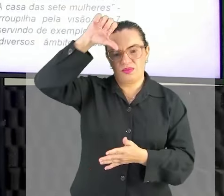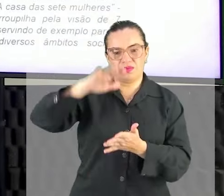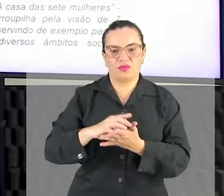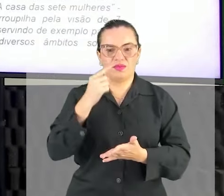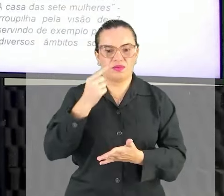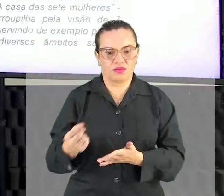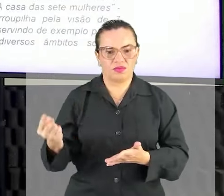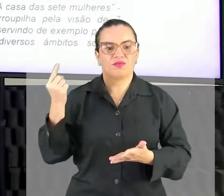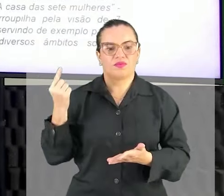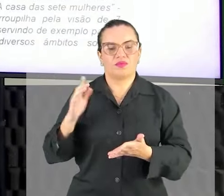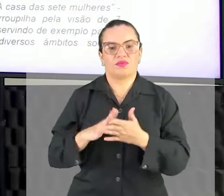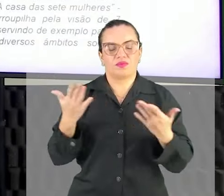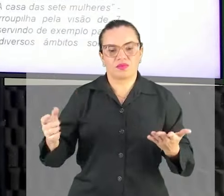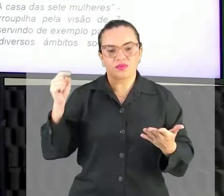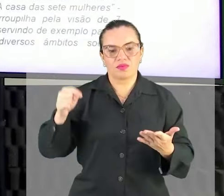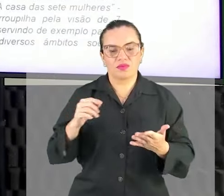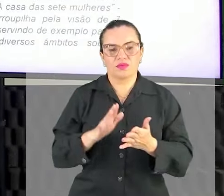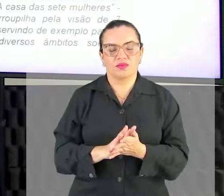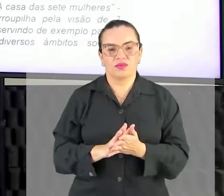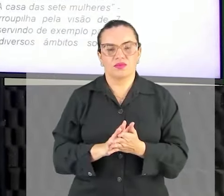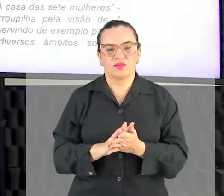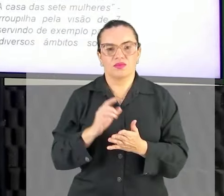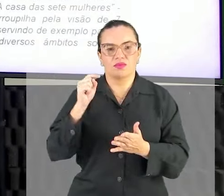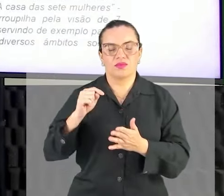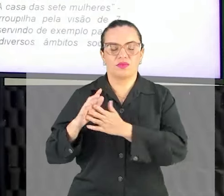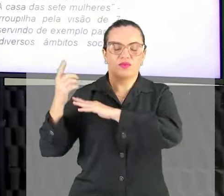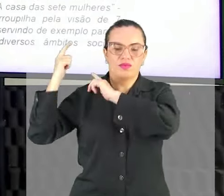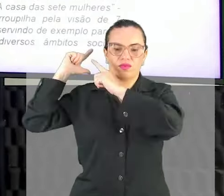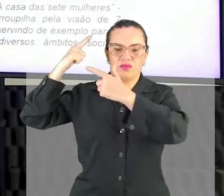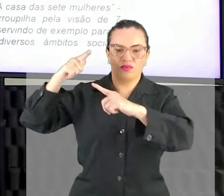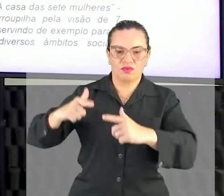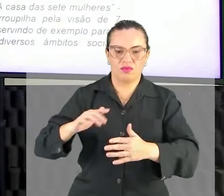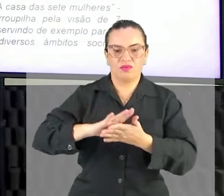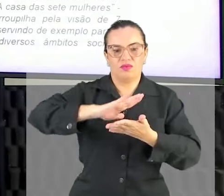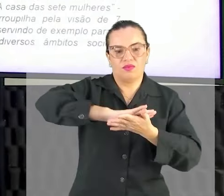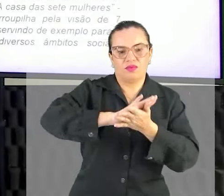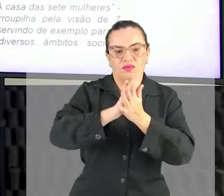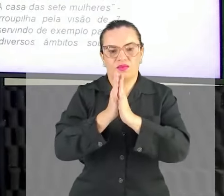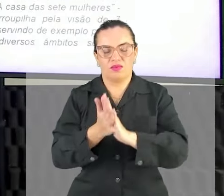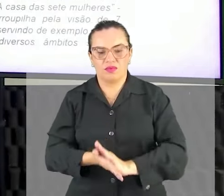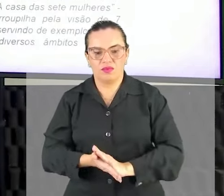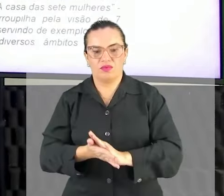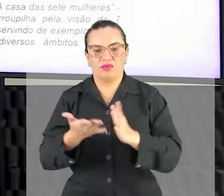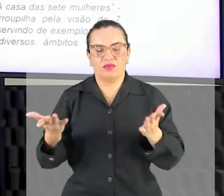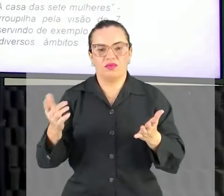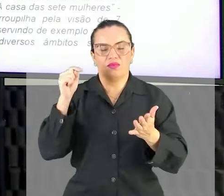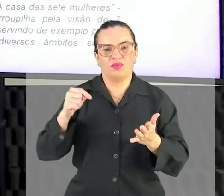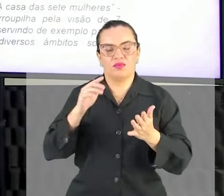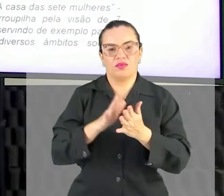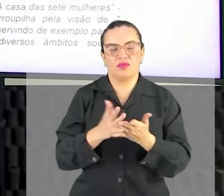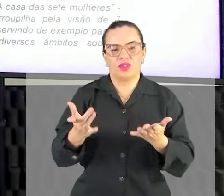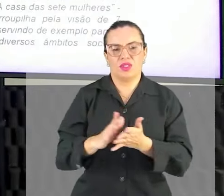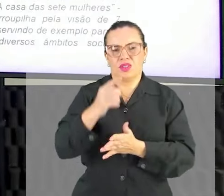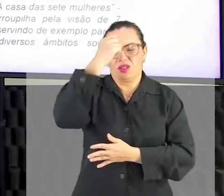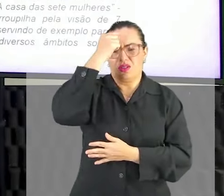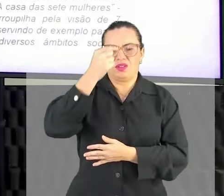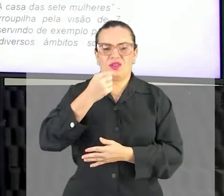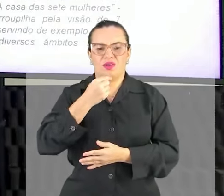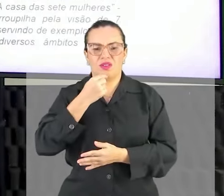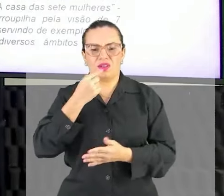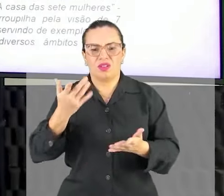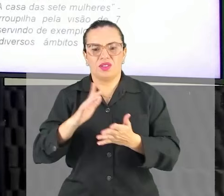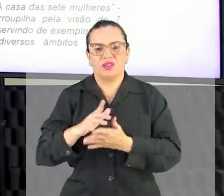esses estereótipos vêm de uma raiz tradicionalmente preconceituosa. E que figura é essa que a mulher